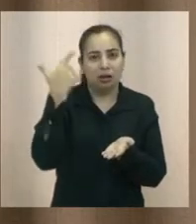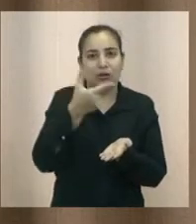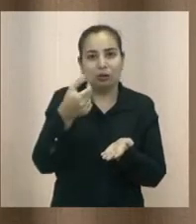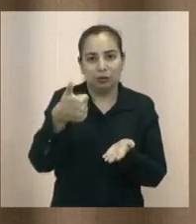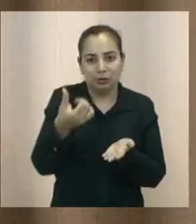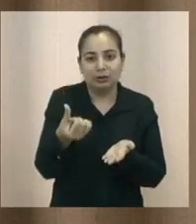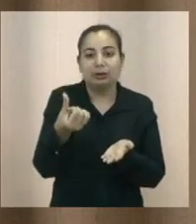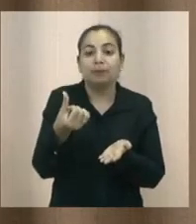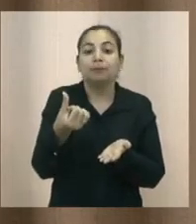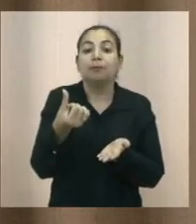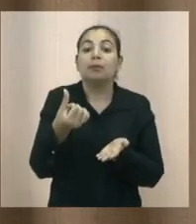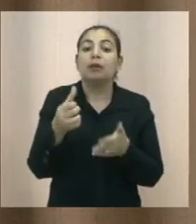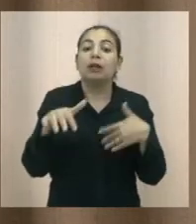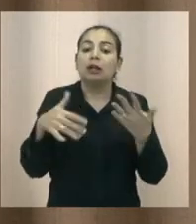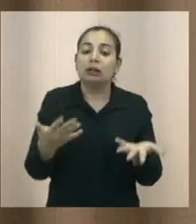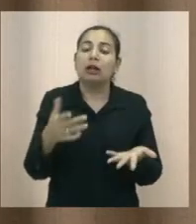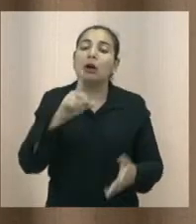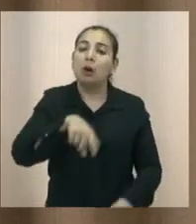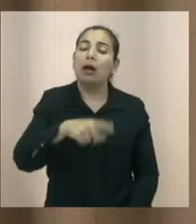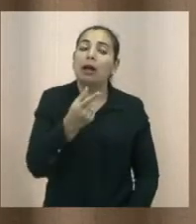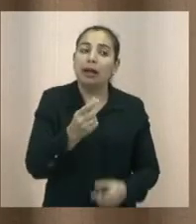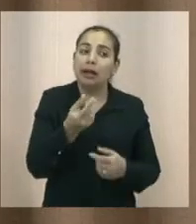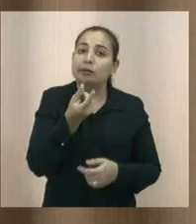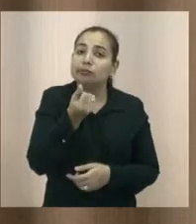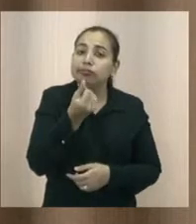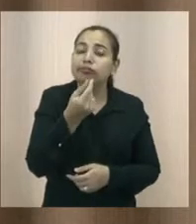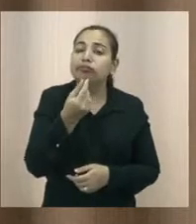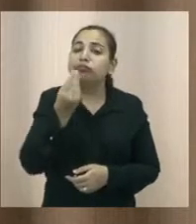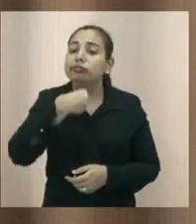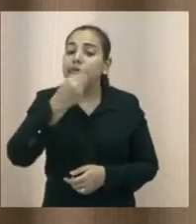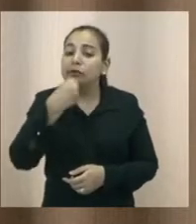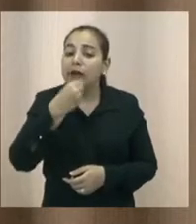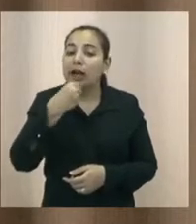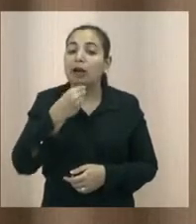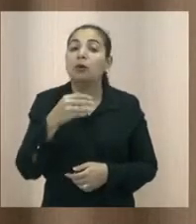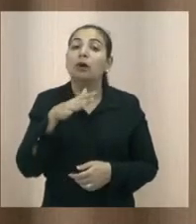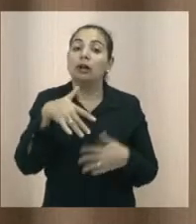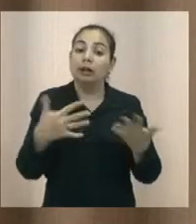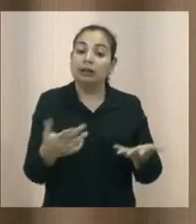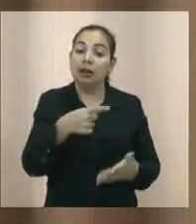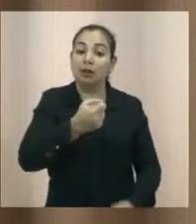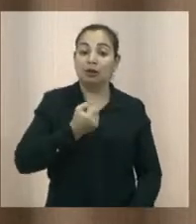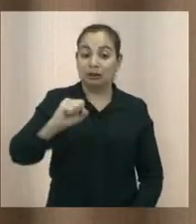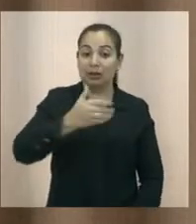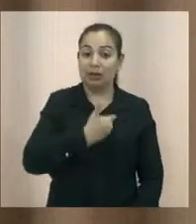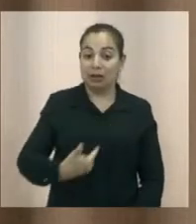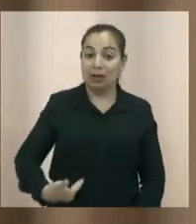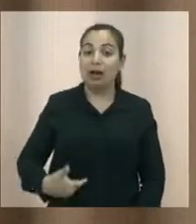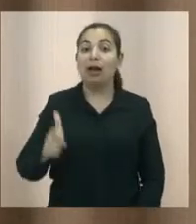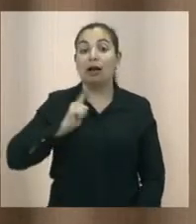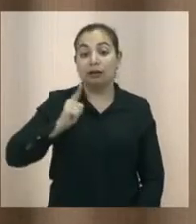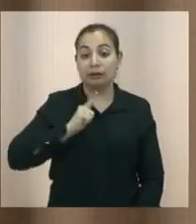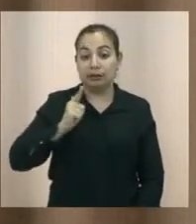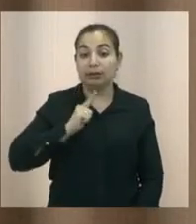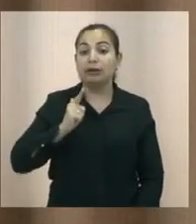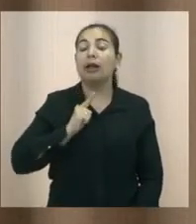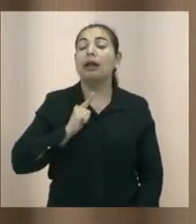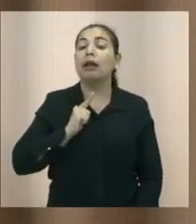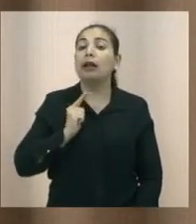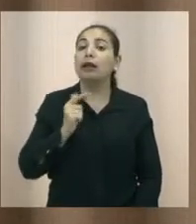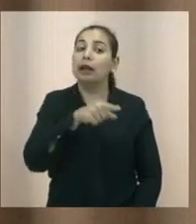às outras instituições, um orçamento muito pequeno. E o custeio da Defensoria é quase que na integralidade,